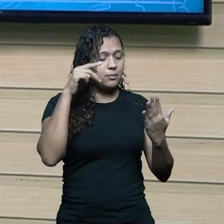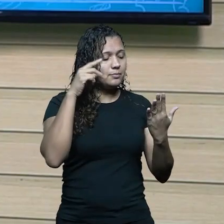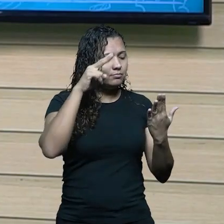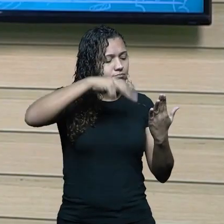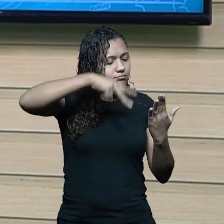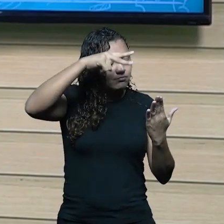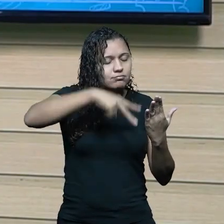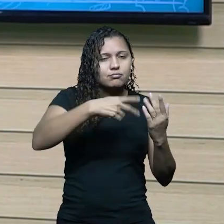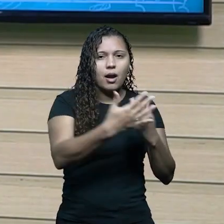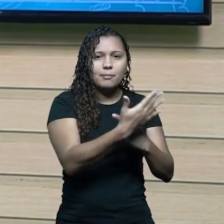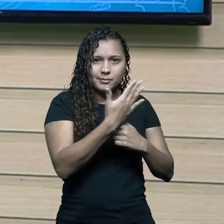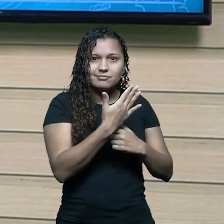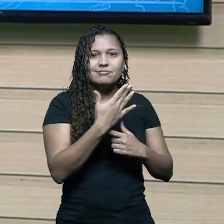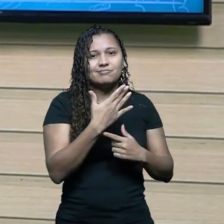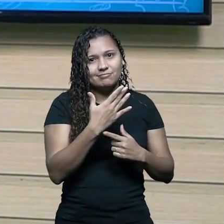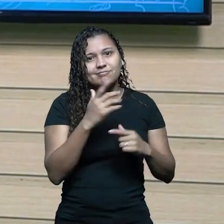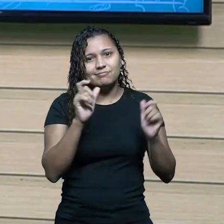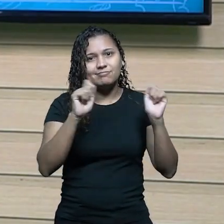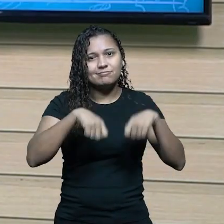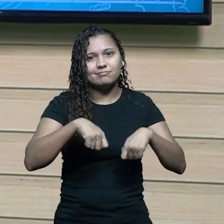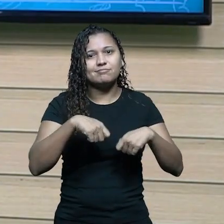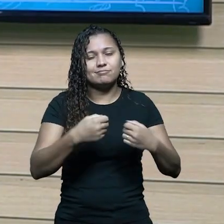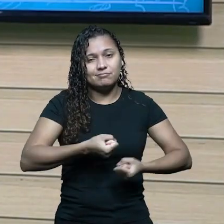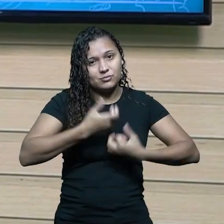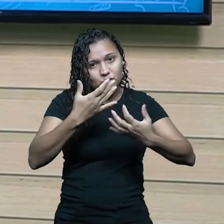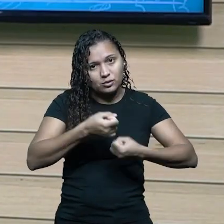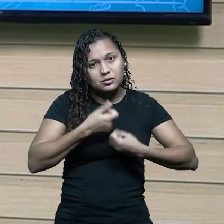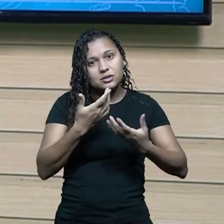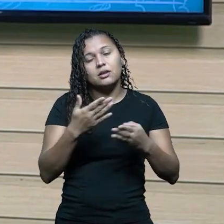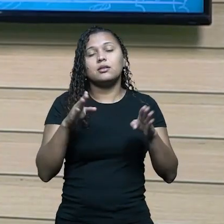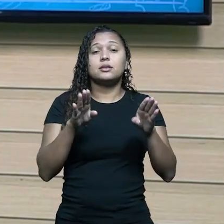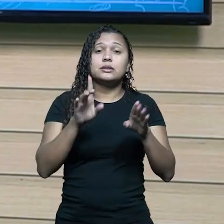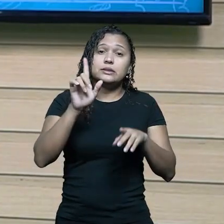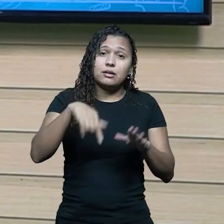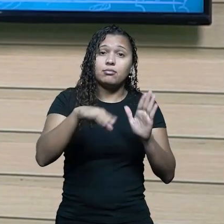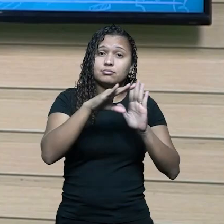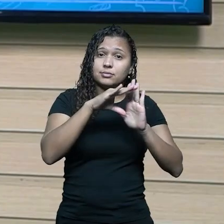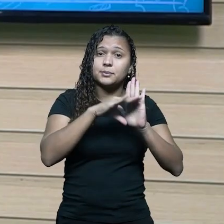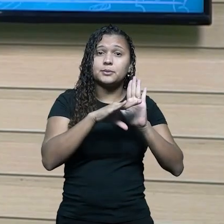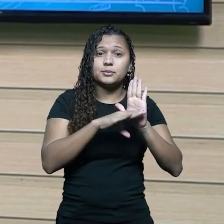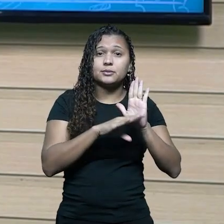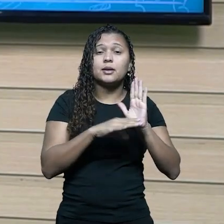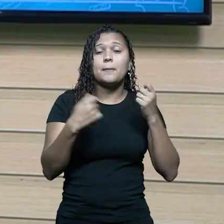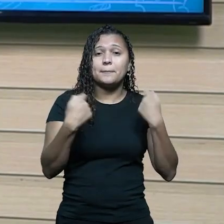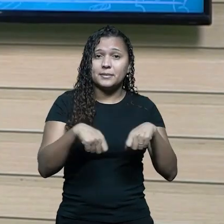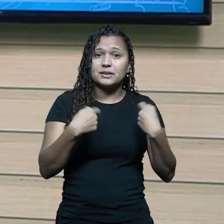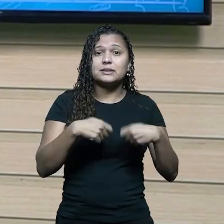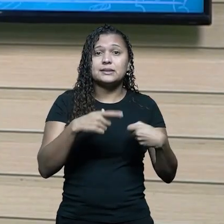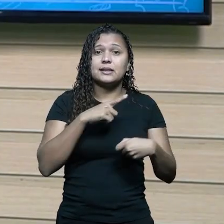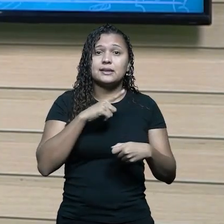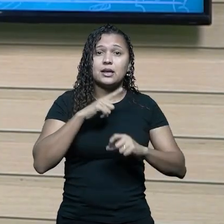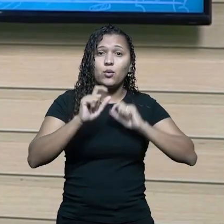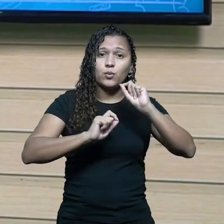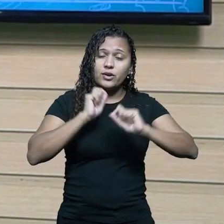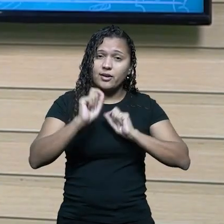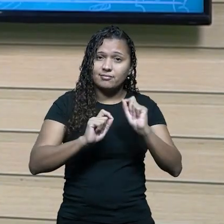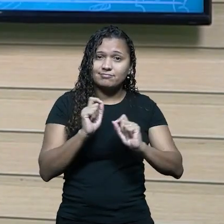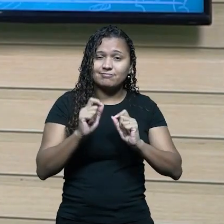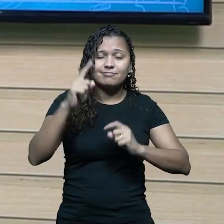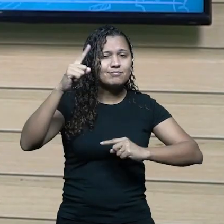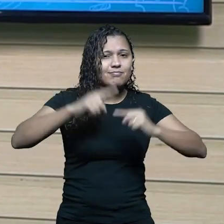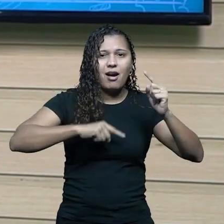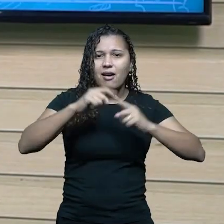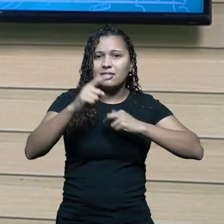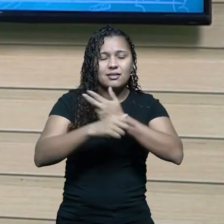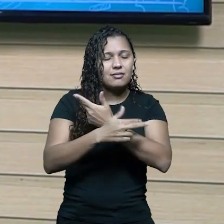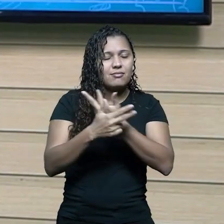leitura desta planta, no caso da produção, e, lembrando, como é uma lista, ela tem que ter